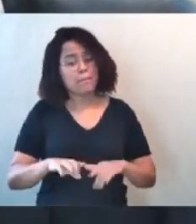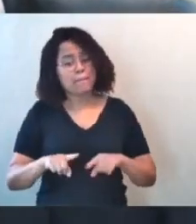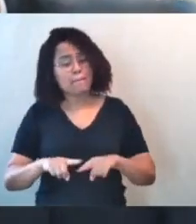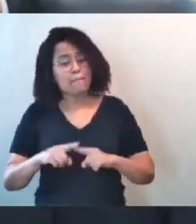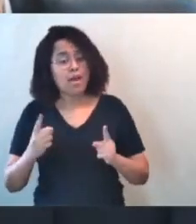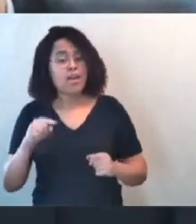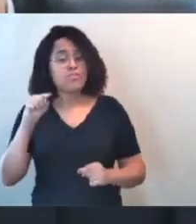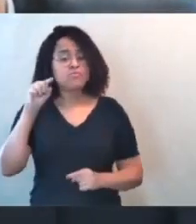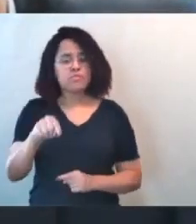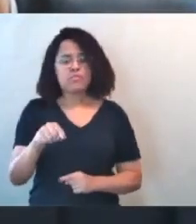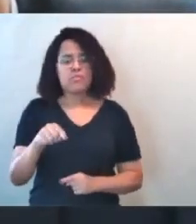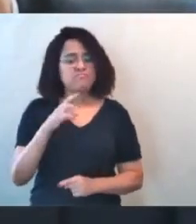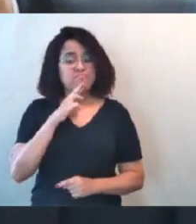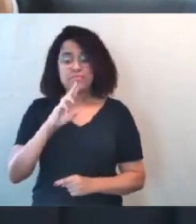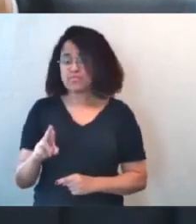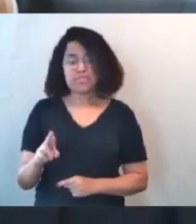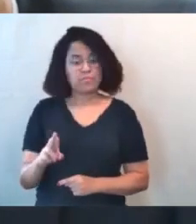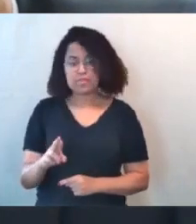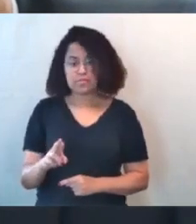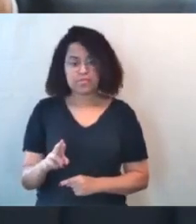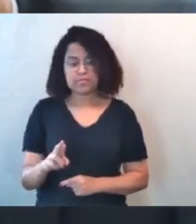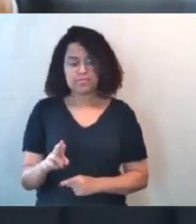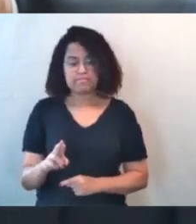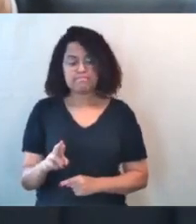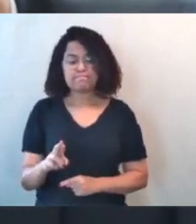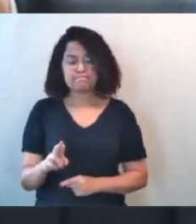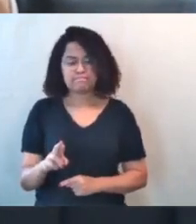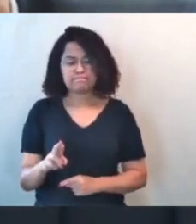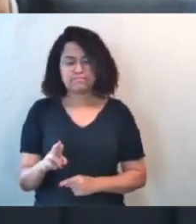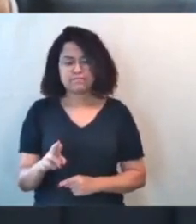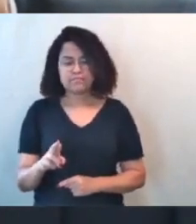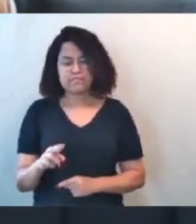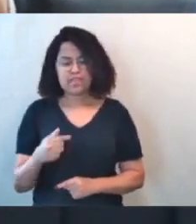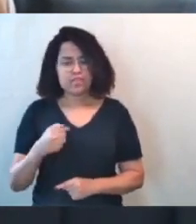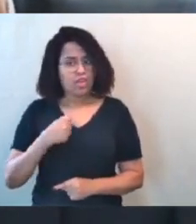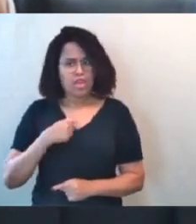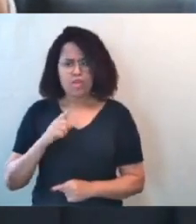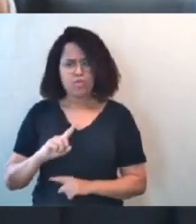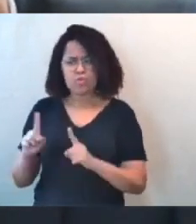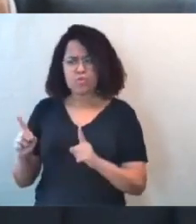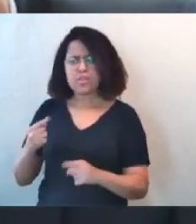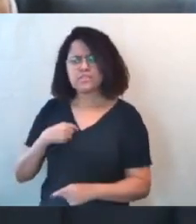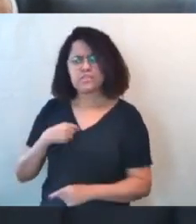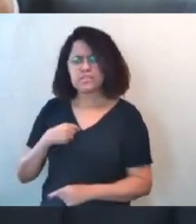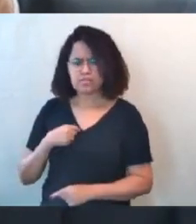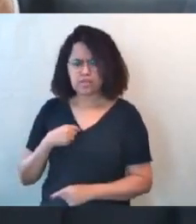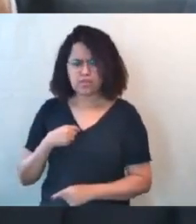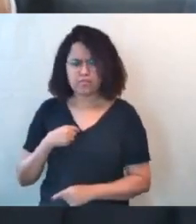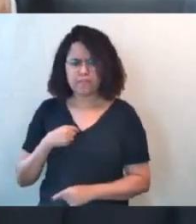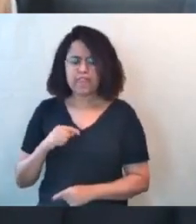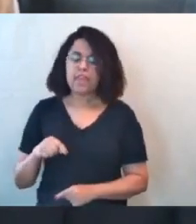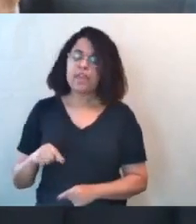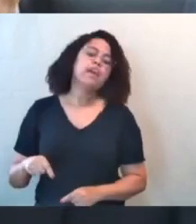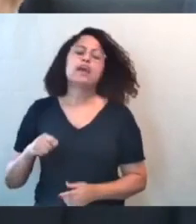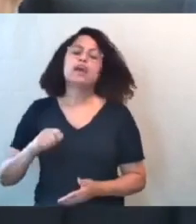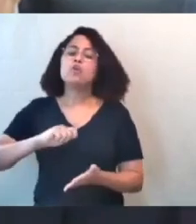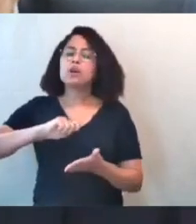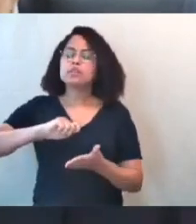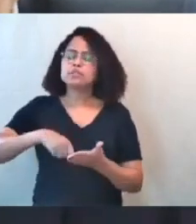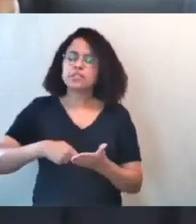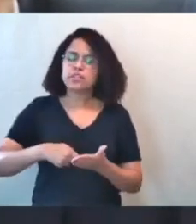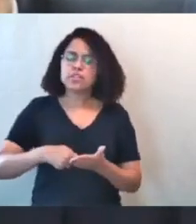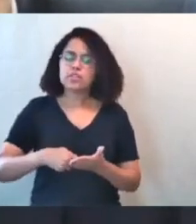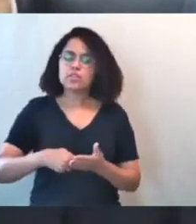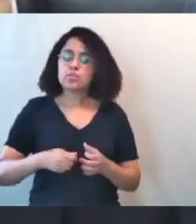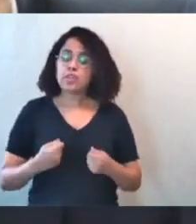É isso que eu quero mostrar. Não sou eu quem assina, vereadora. A prefeitura, eu assino aquilo que é competência da SUMOB.